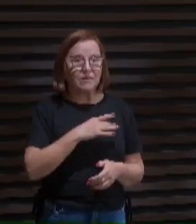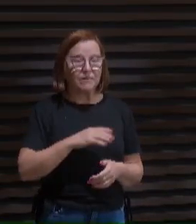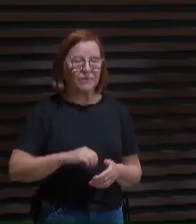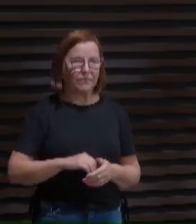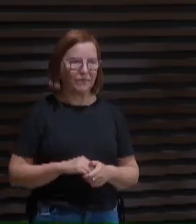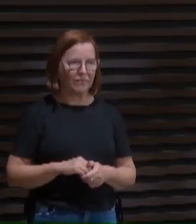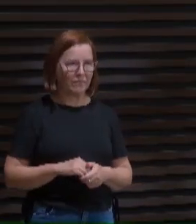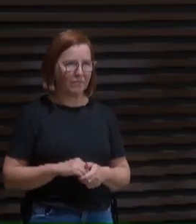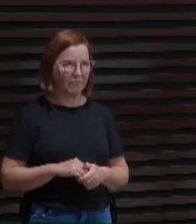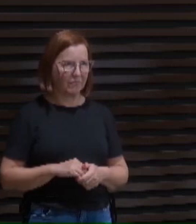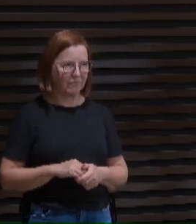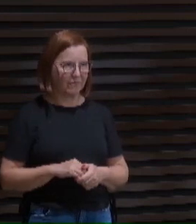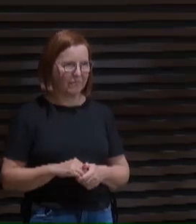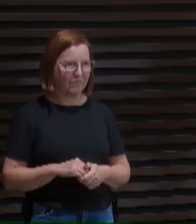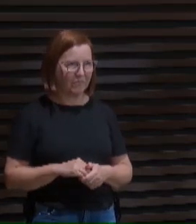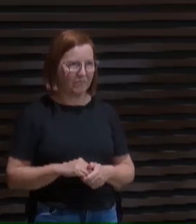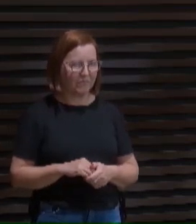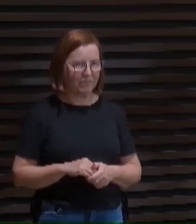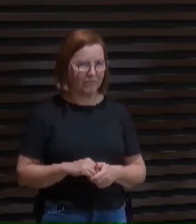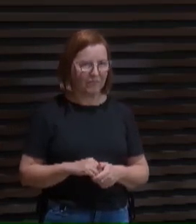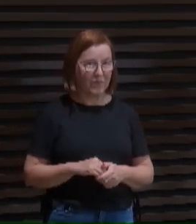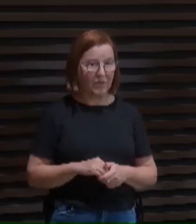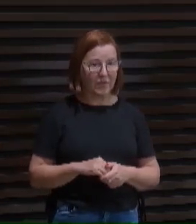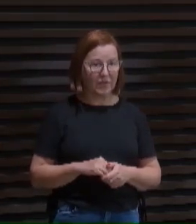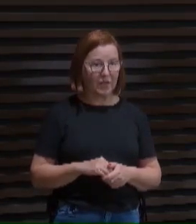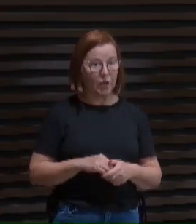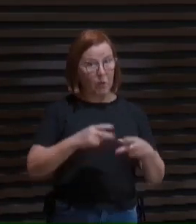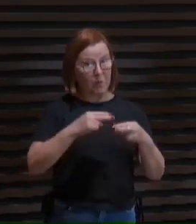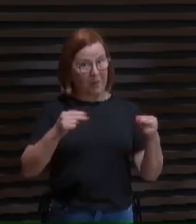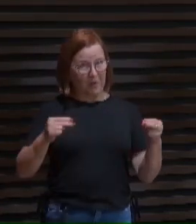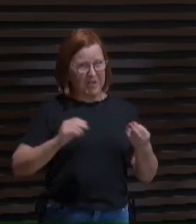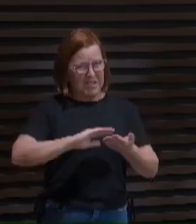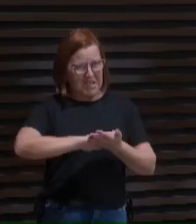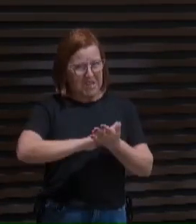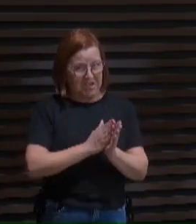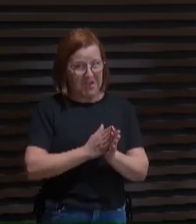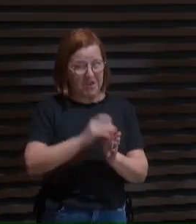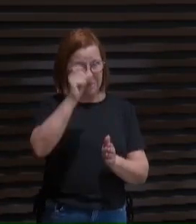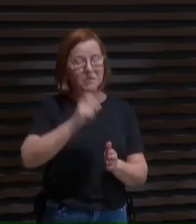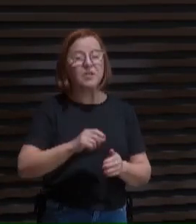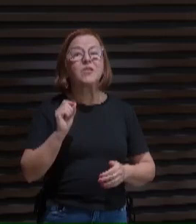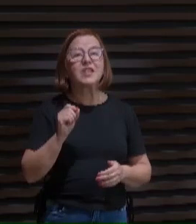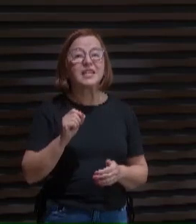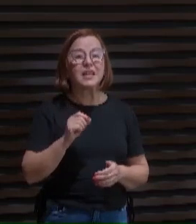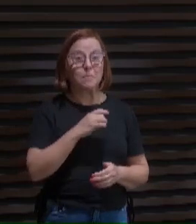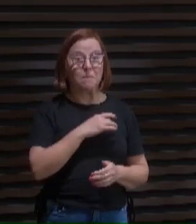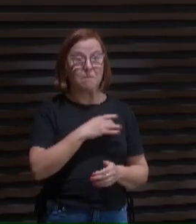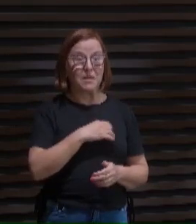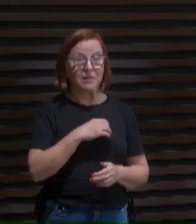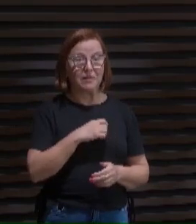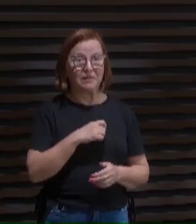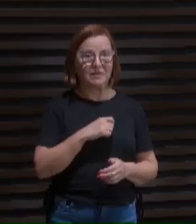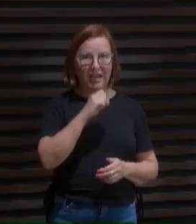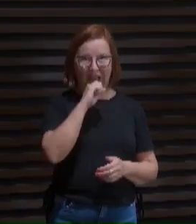Se tem algo que destrói um ser humano, chama-se medo, chama-se temores.